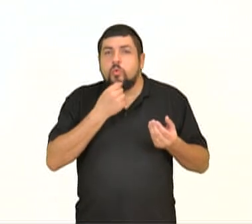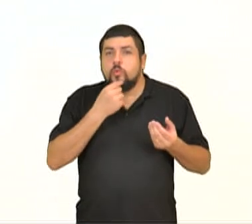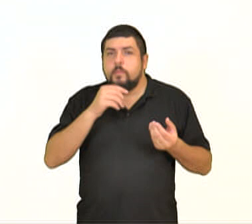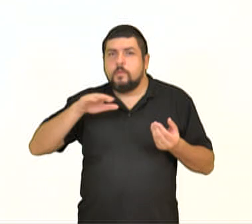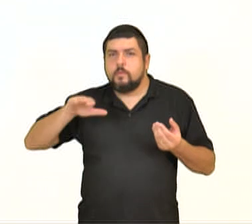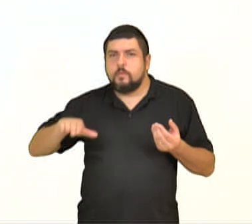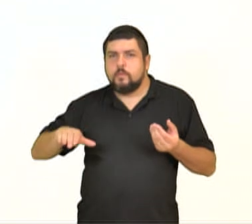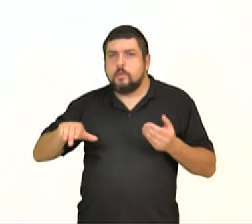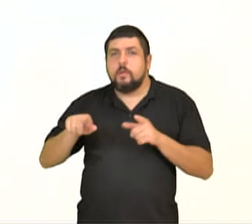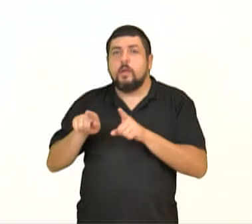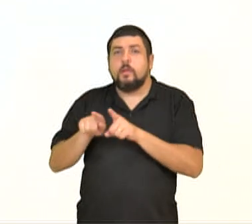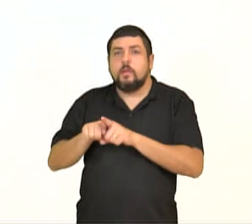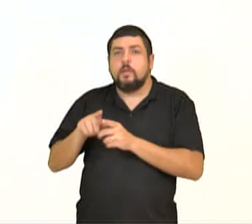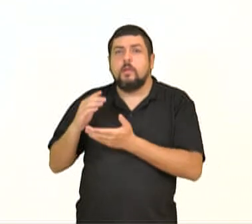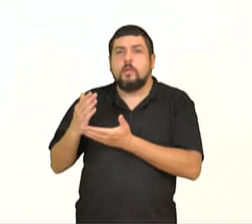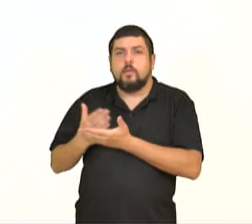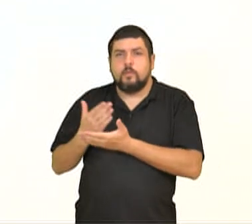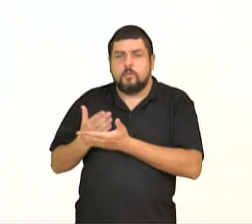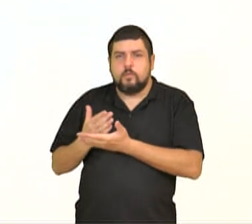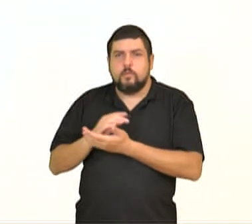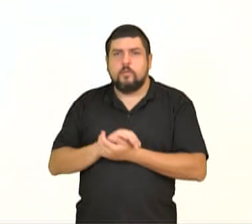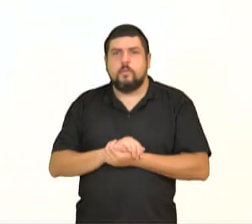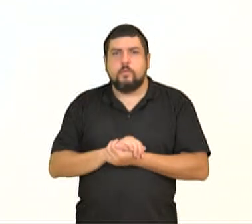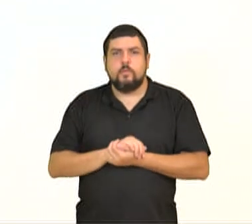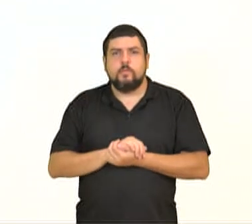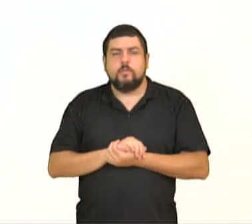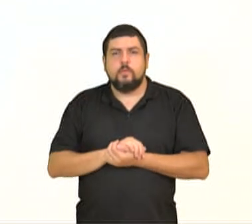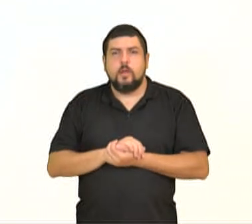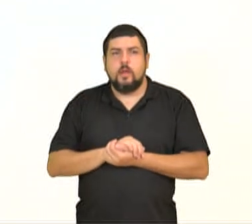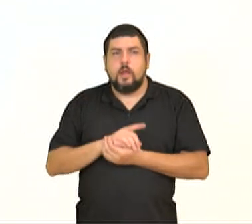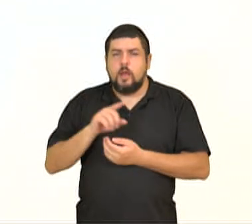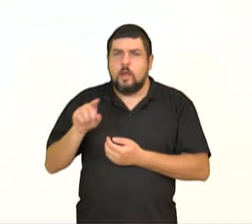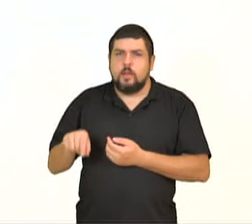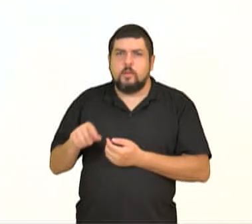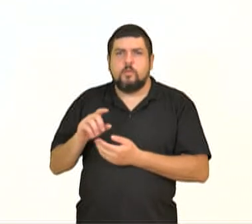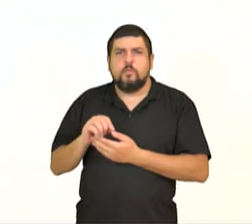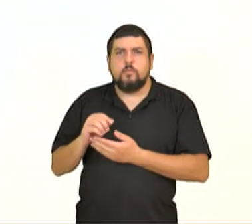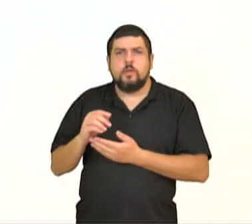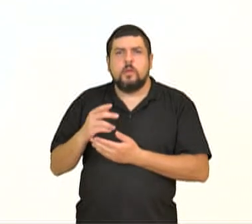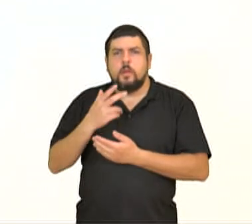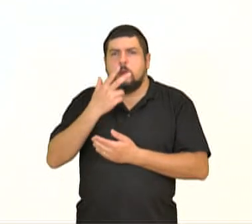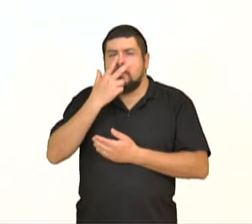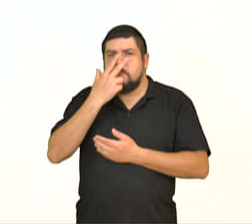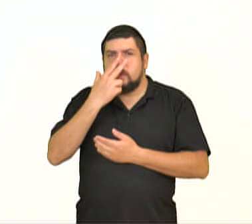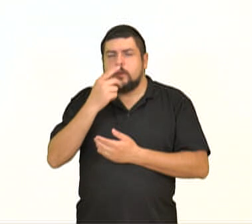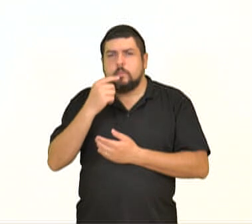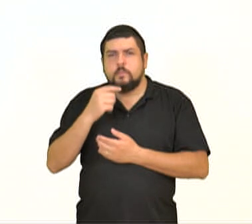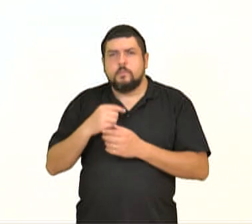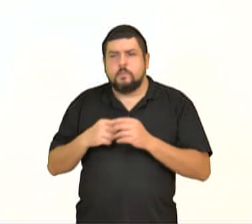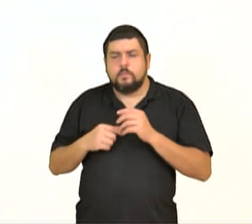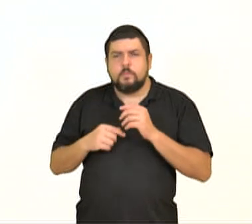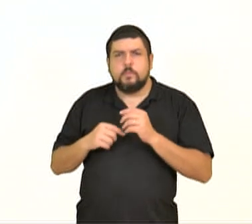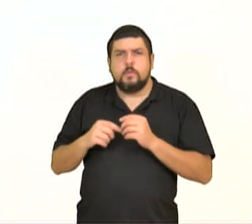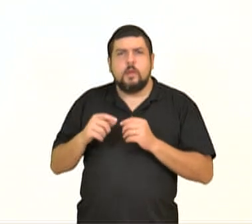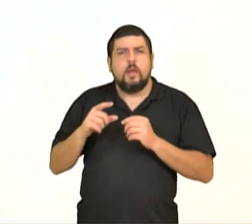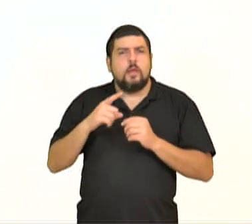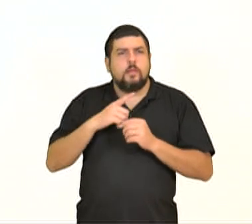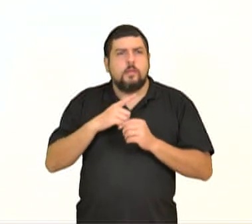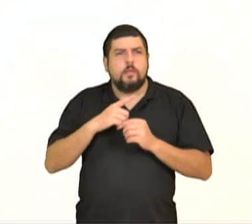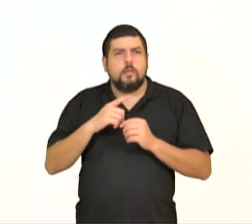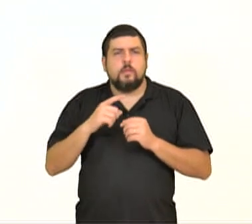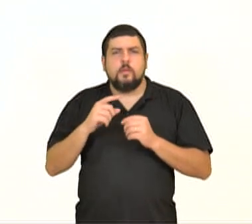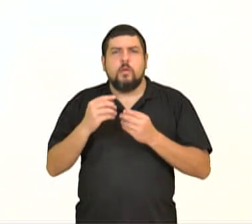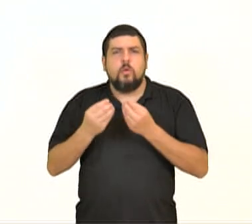um caderno na mão, Provavelmente um livro, porque nos aspectos da linguagem verbal a gente tem a seguinte